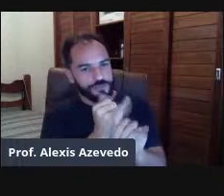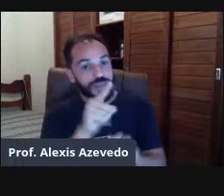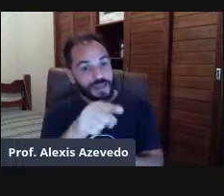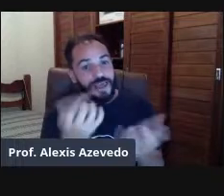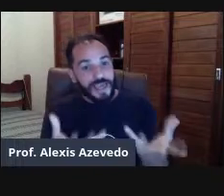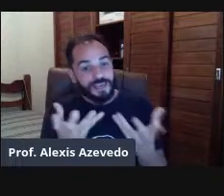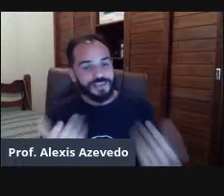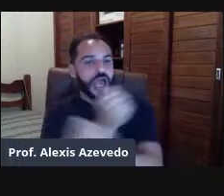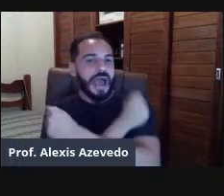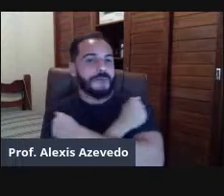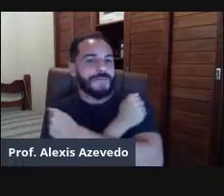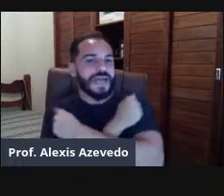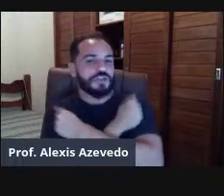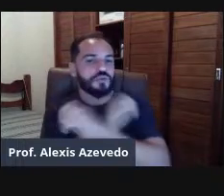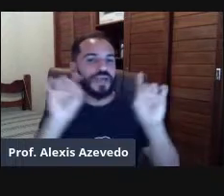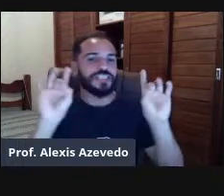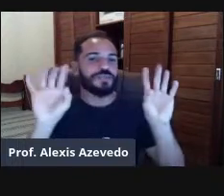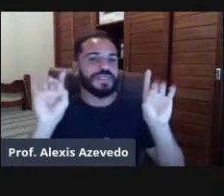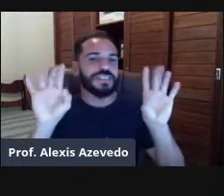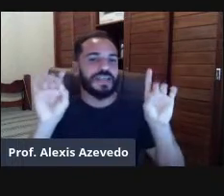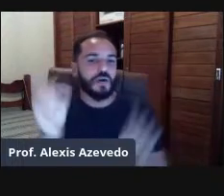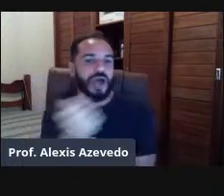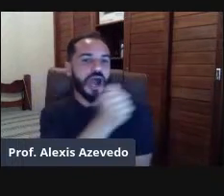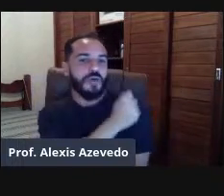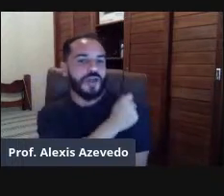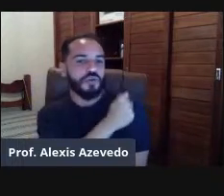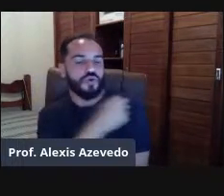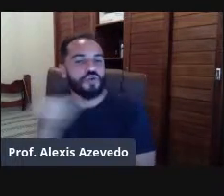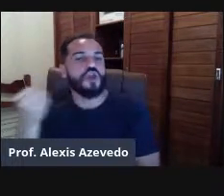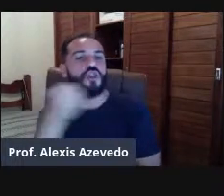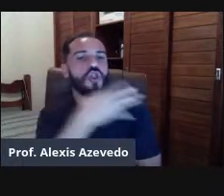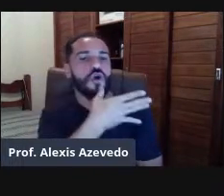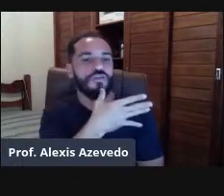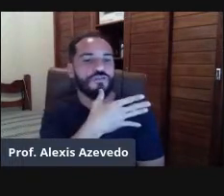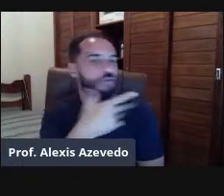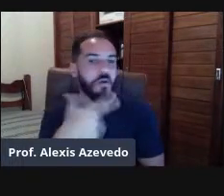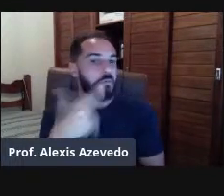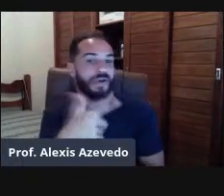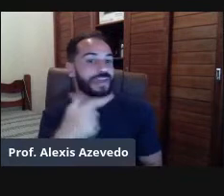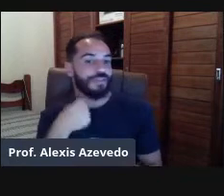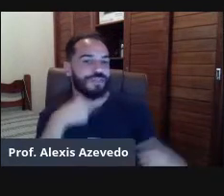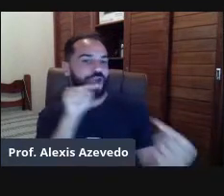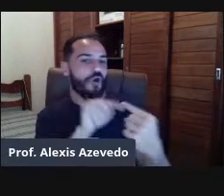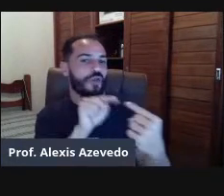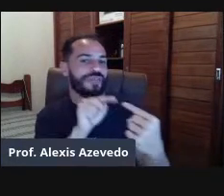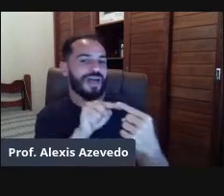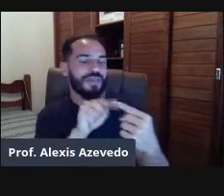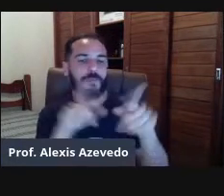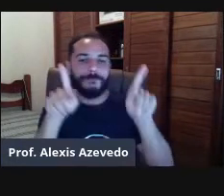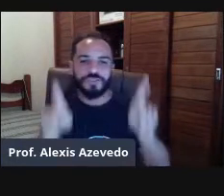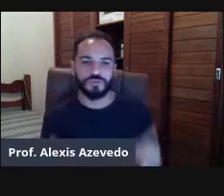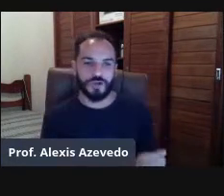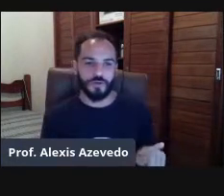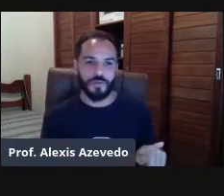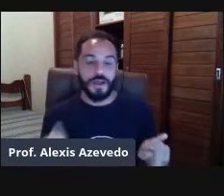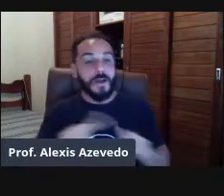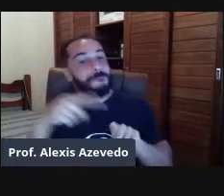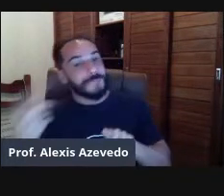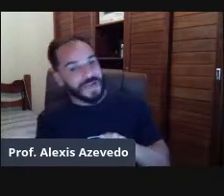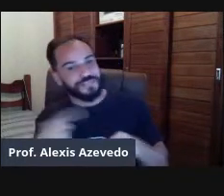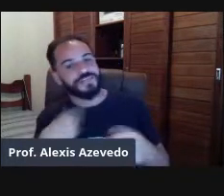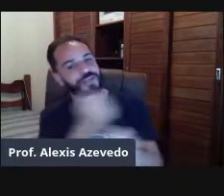queria dar meu abraço especial aos alunos calouros que ainda não tivemos contato pessoalmente, mas fica aqui